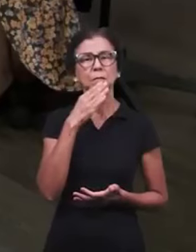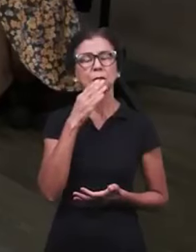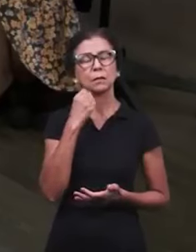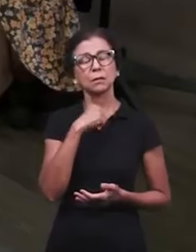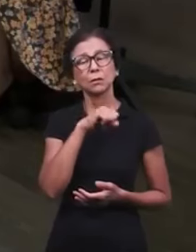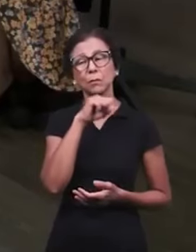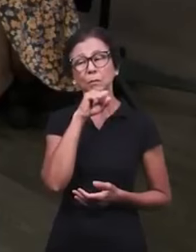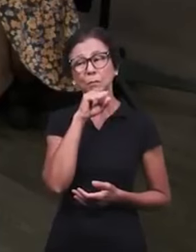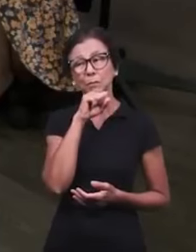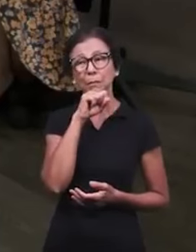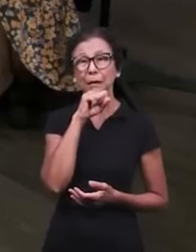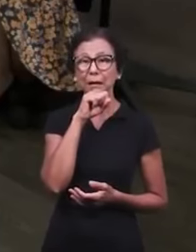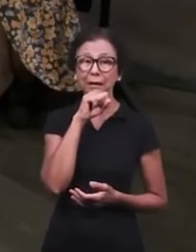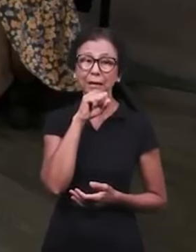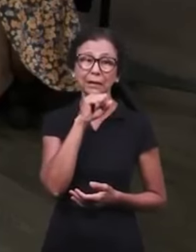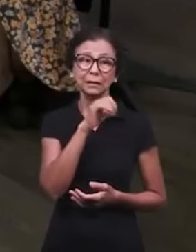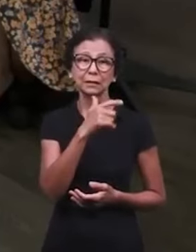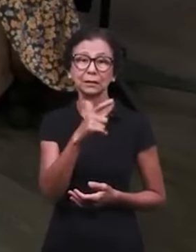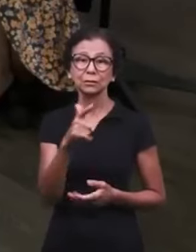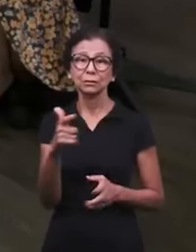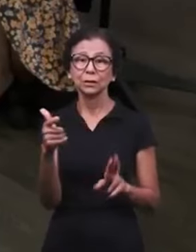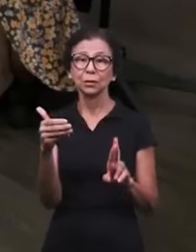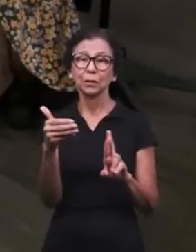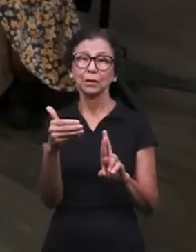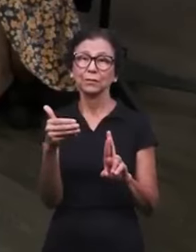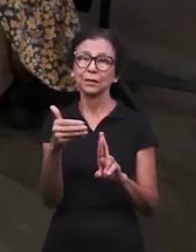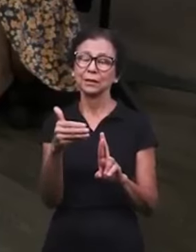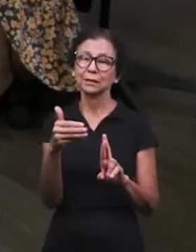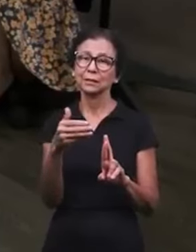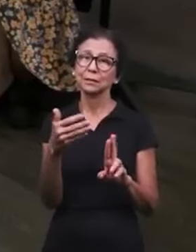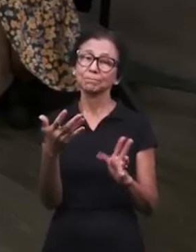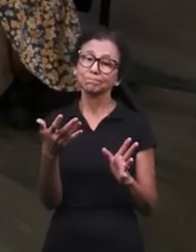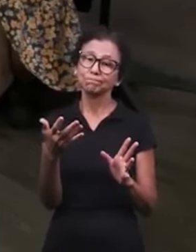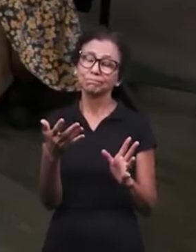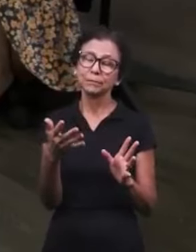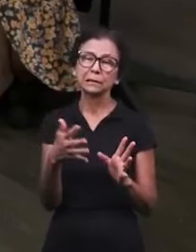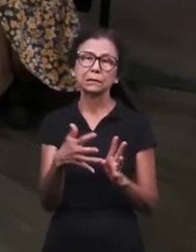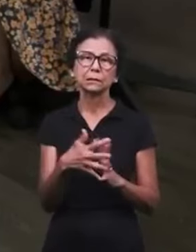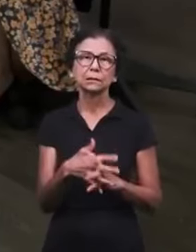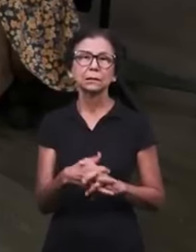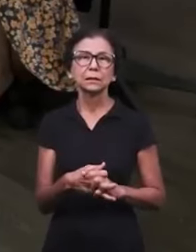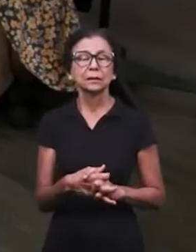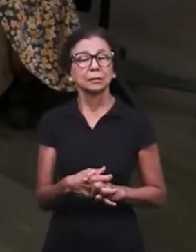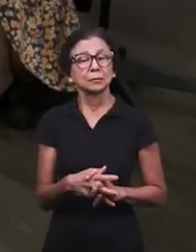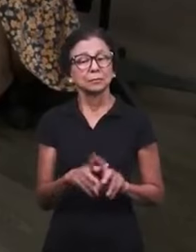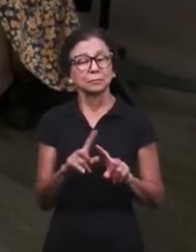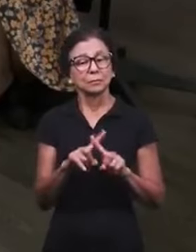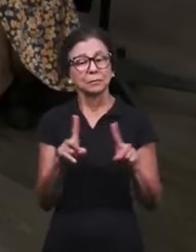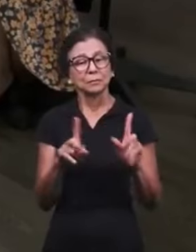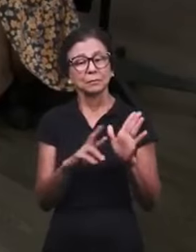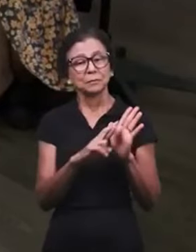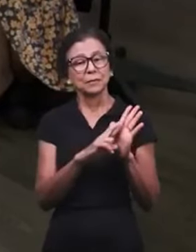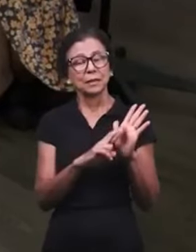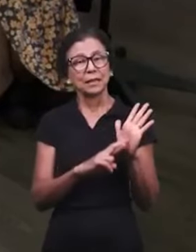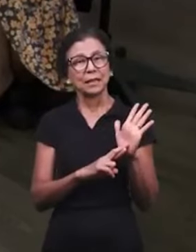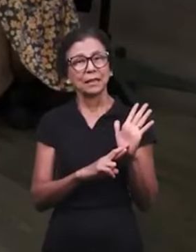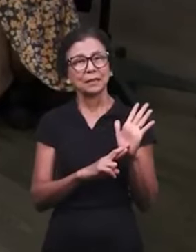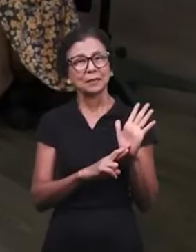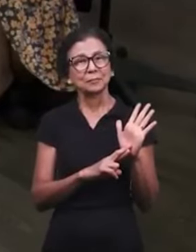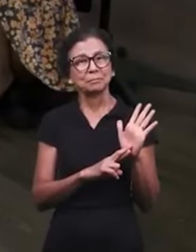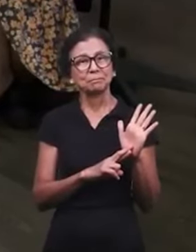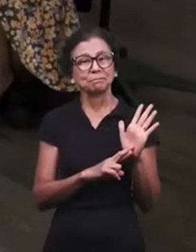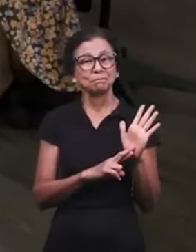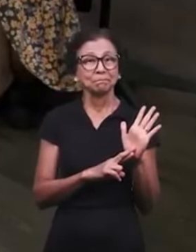referência em determinada fase da vida Exatamente pode ter mas a regra é ser uma referência então a